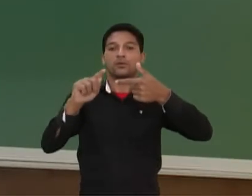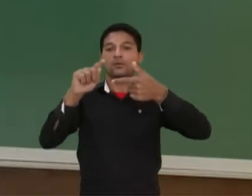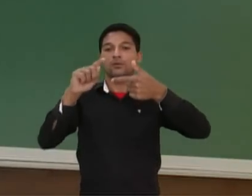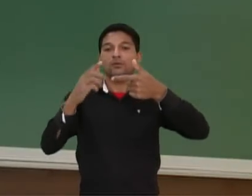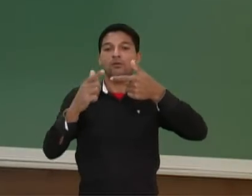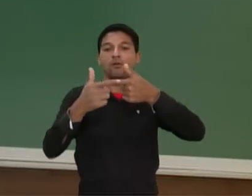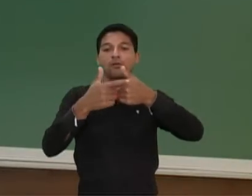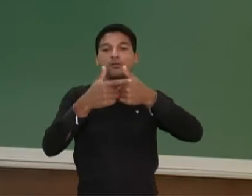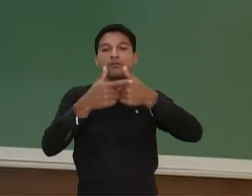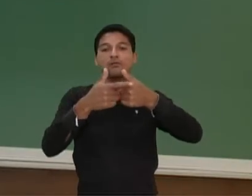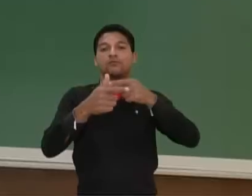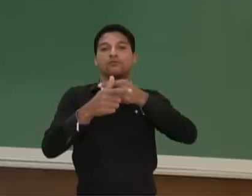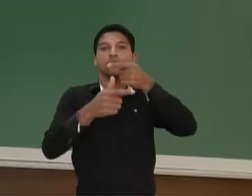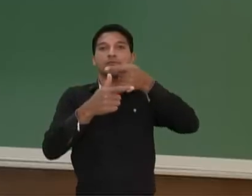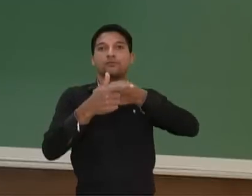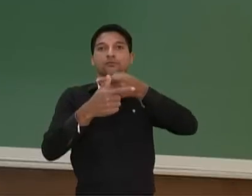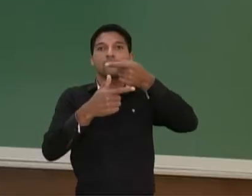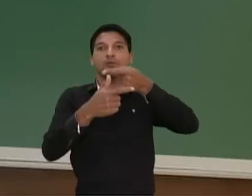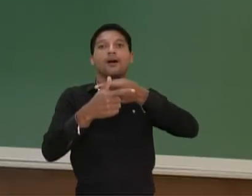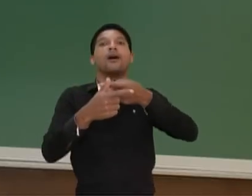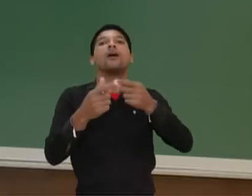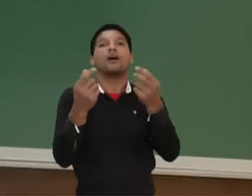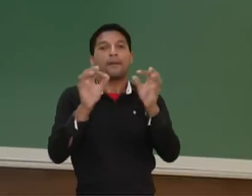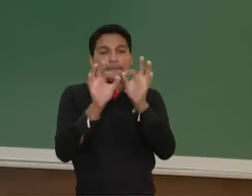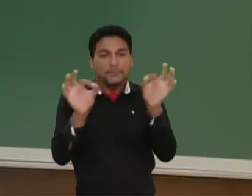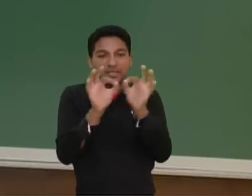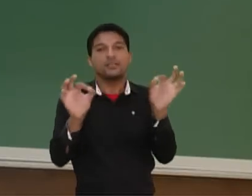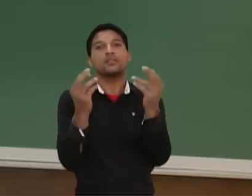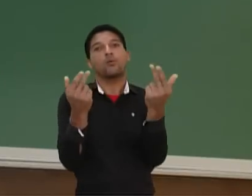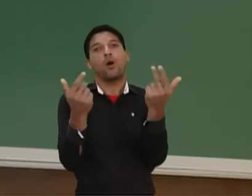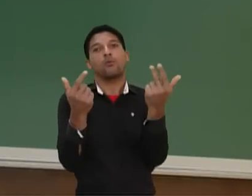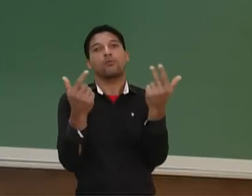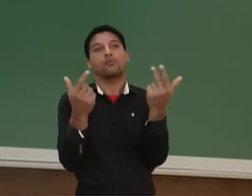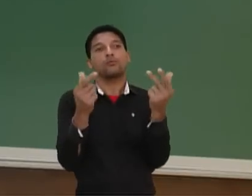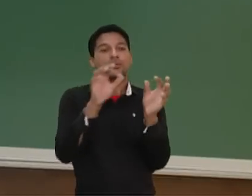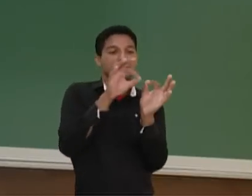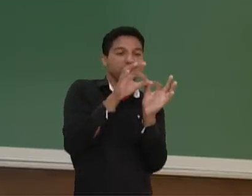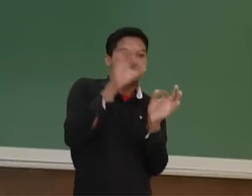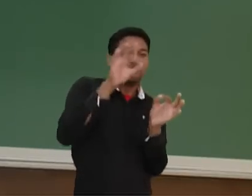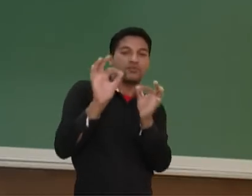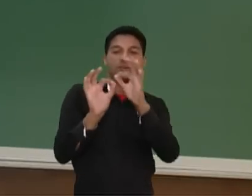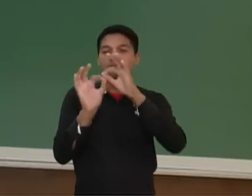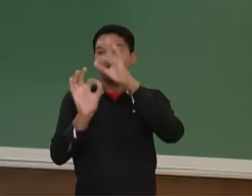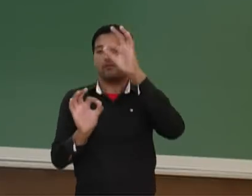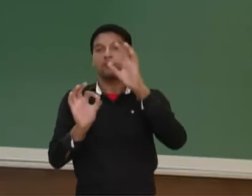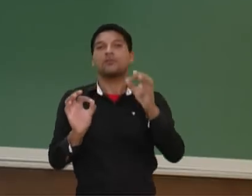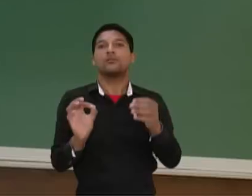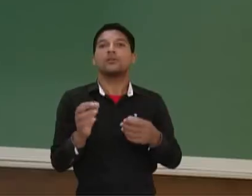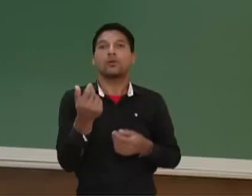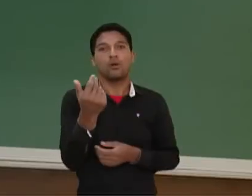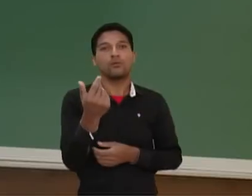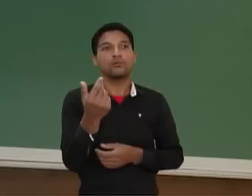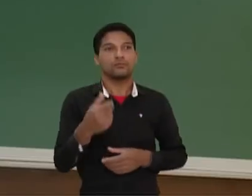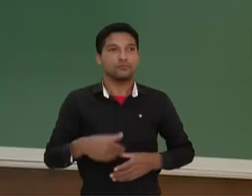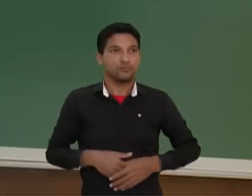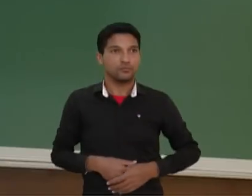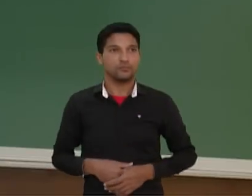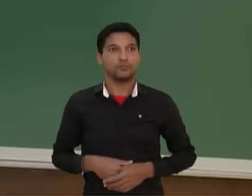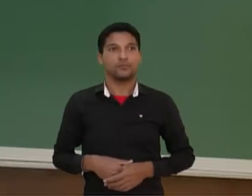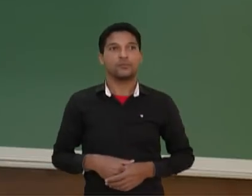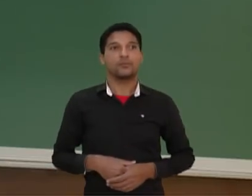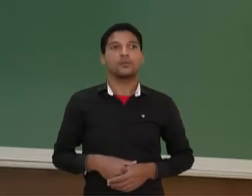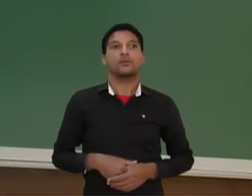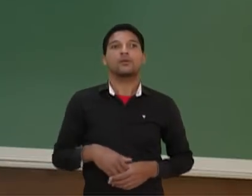marcações indicam o quê? Que eles são de mesma medida. Se eles têm dois lados não paralelos de mesma medida, esse trapézio